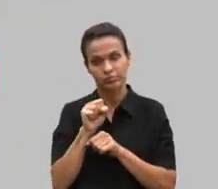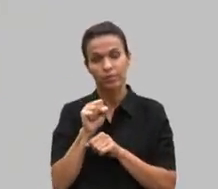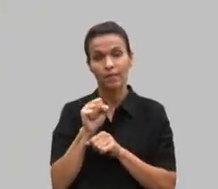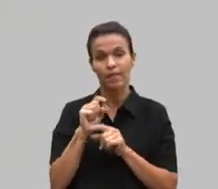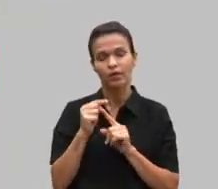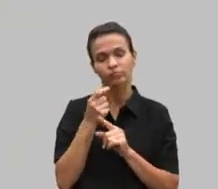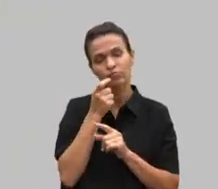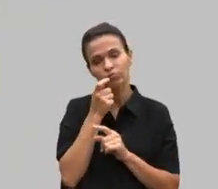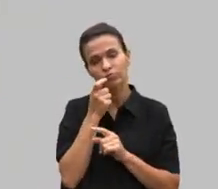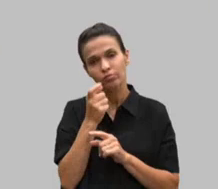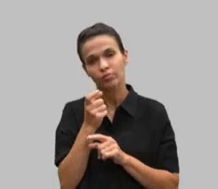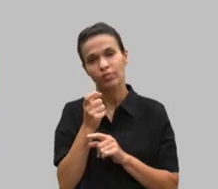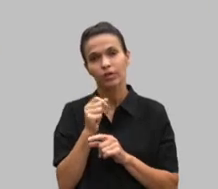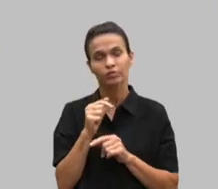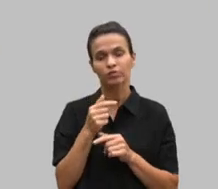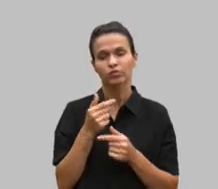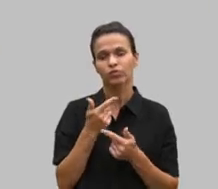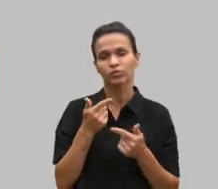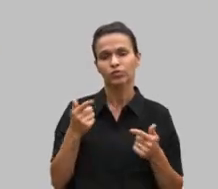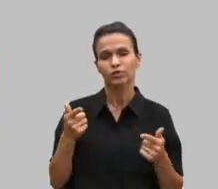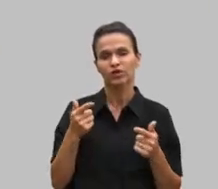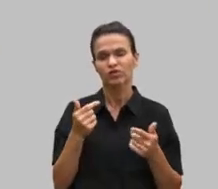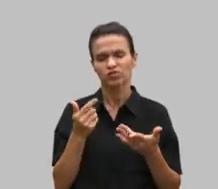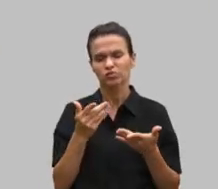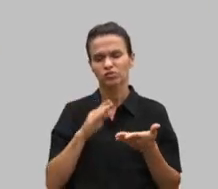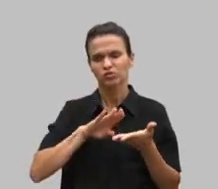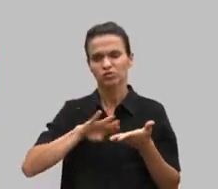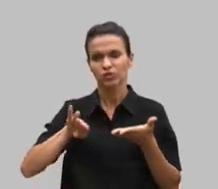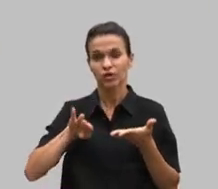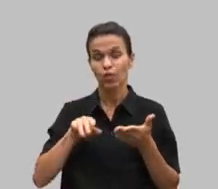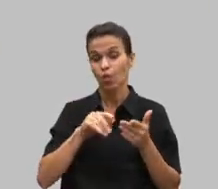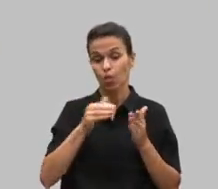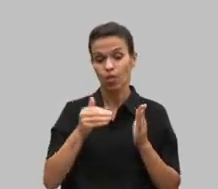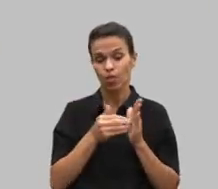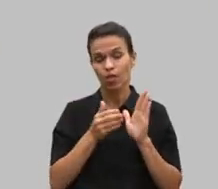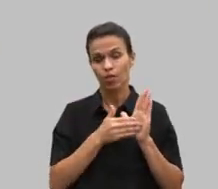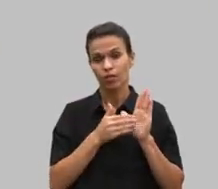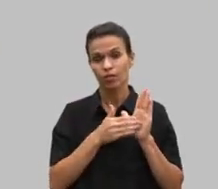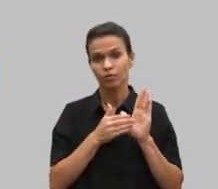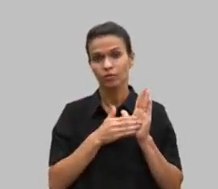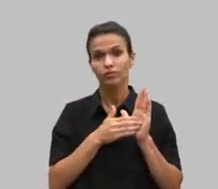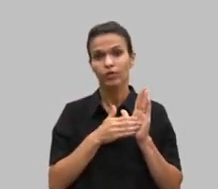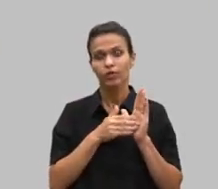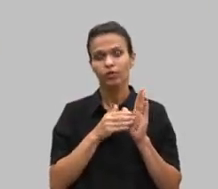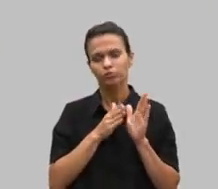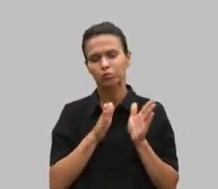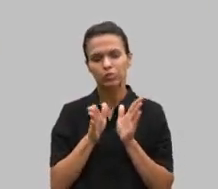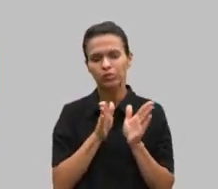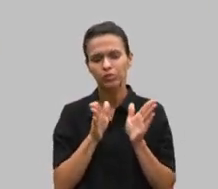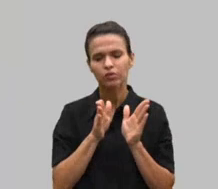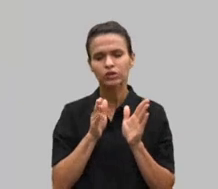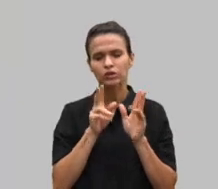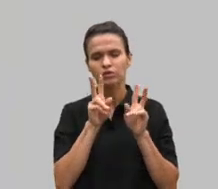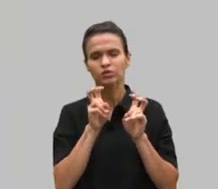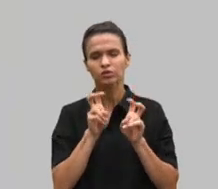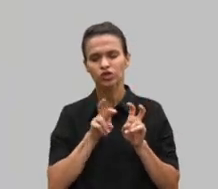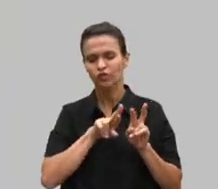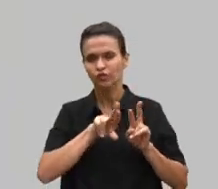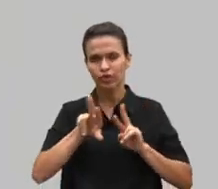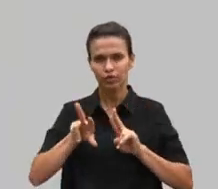bem interessante que não houveram aglutinações porque todas as propostas elas abordavam temas bastante diferentes